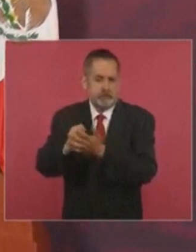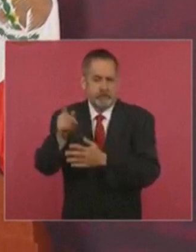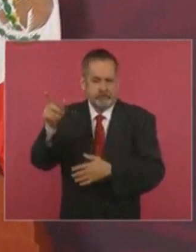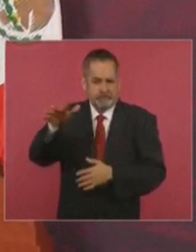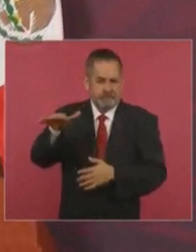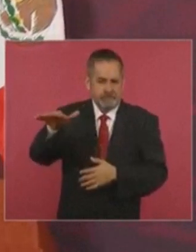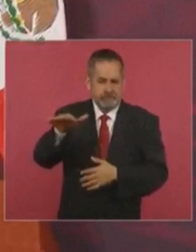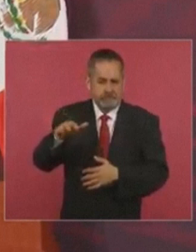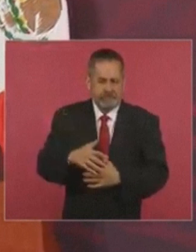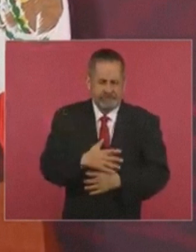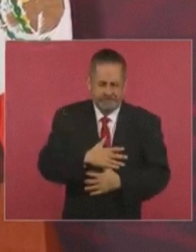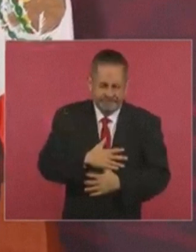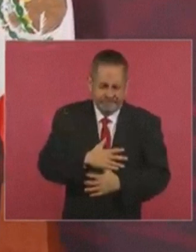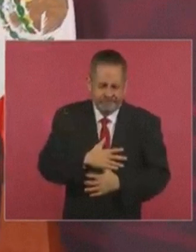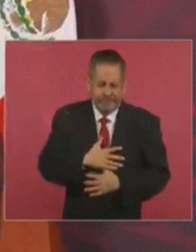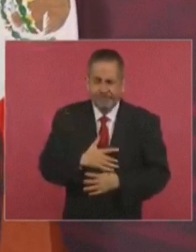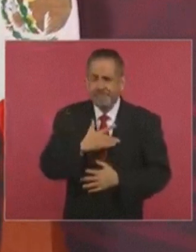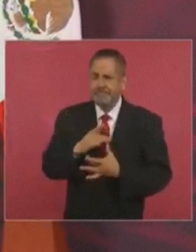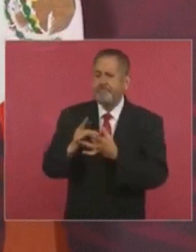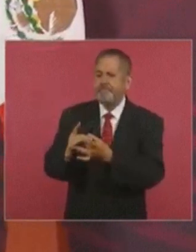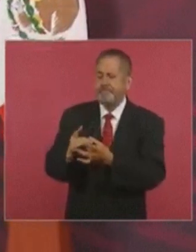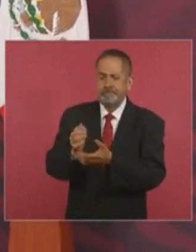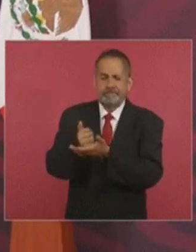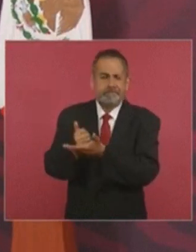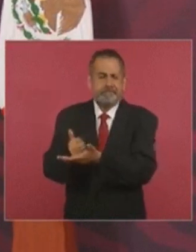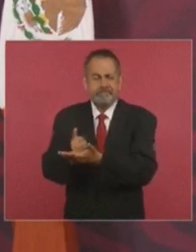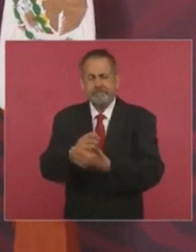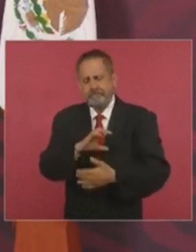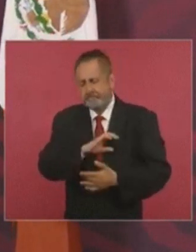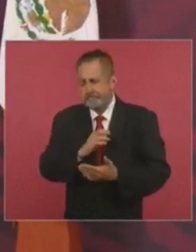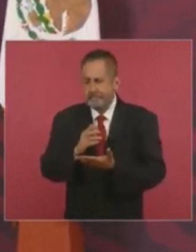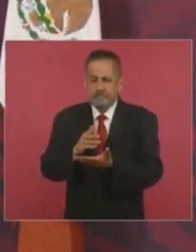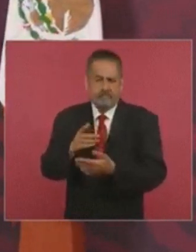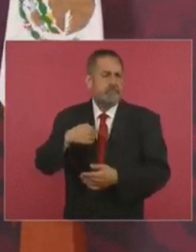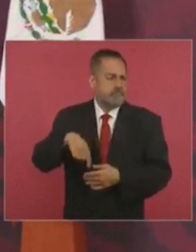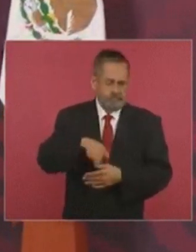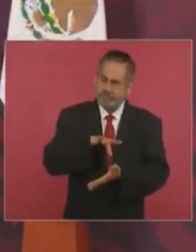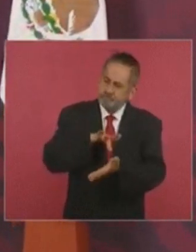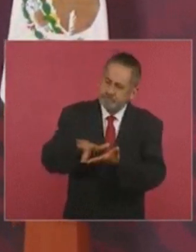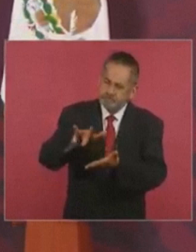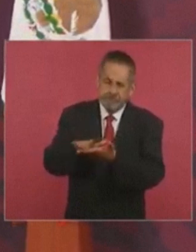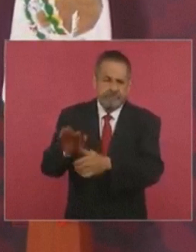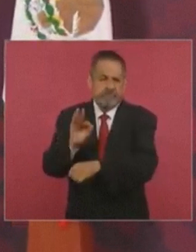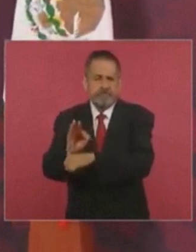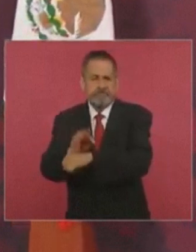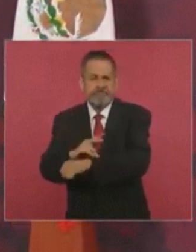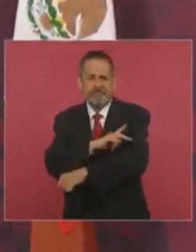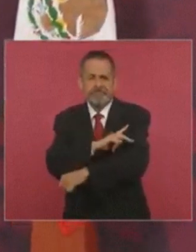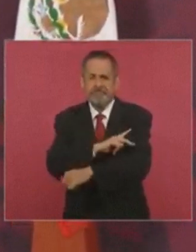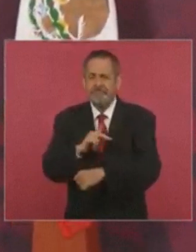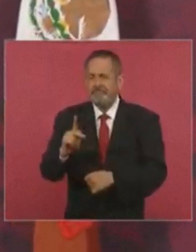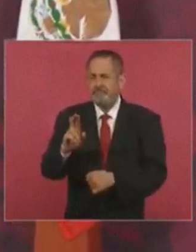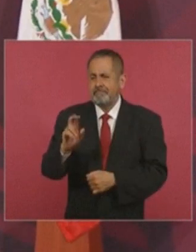Tomás que é procurado pelo desaparecimento dos 43 estudantes de Magistério E aí eu disse napi em 2014 o